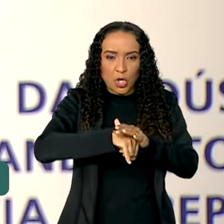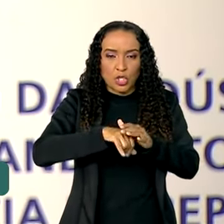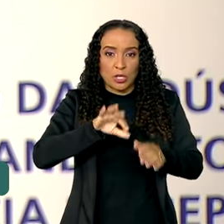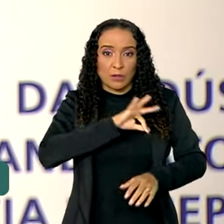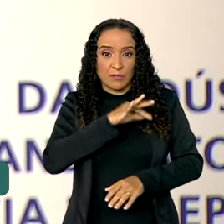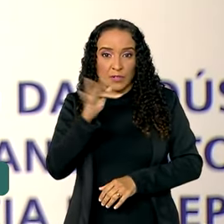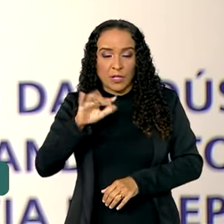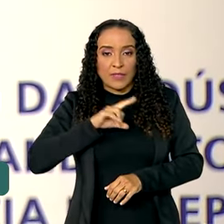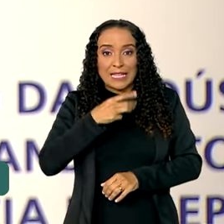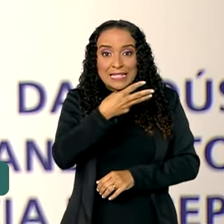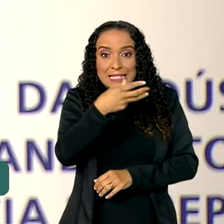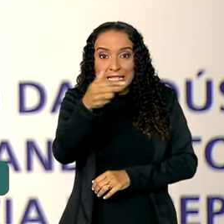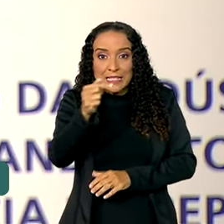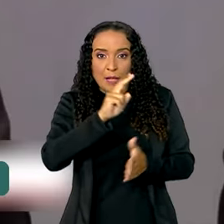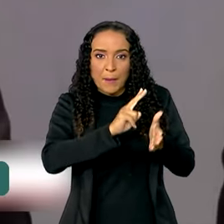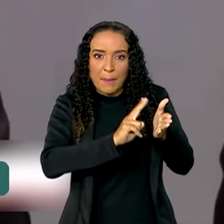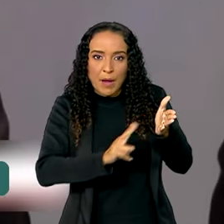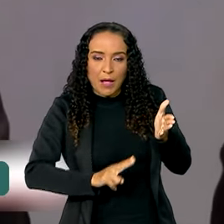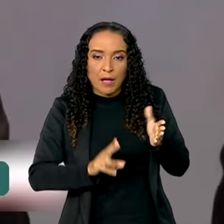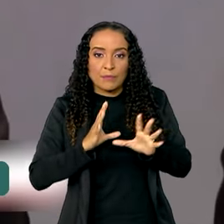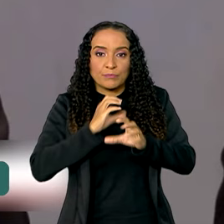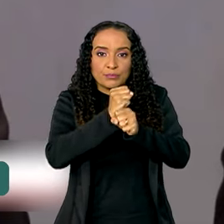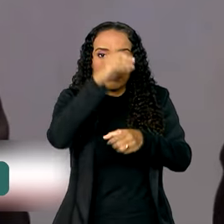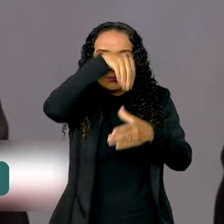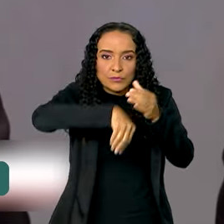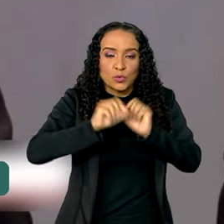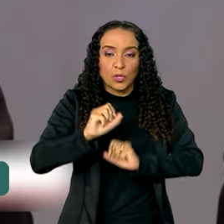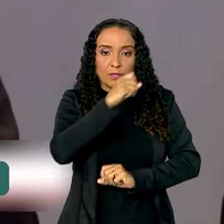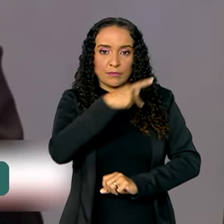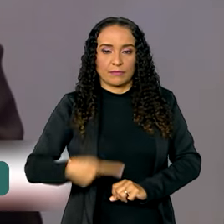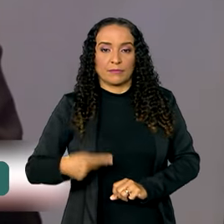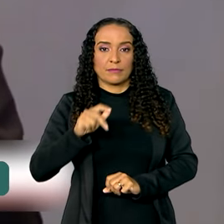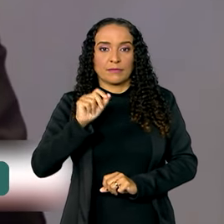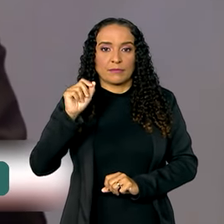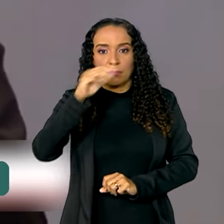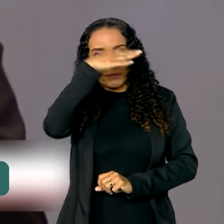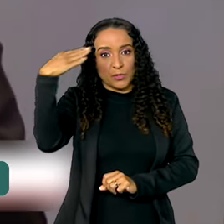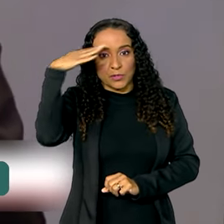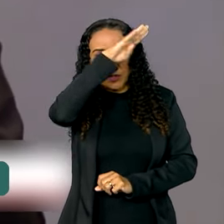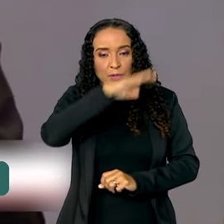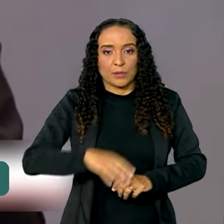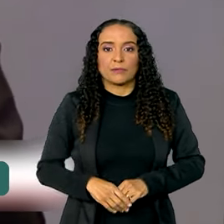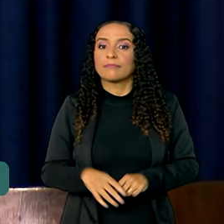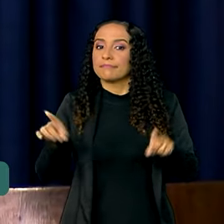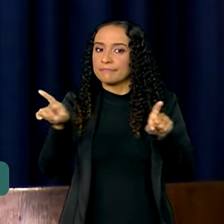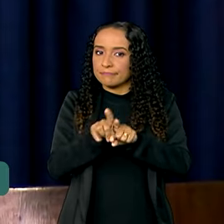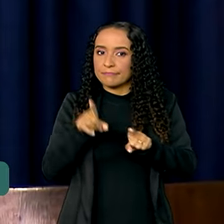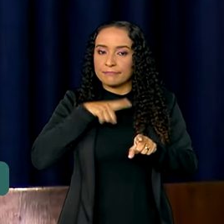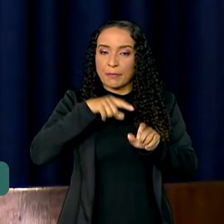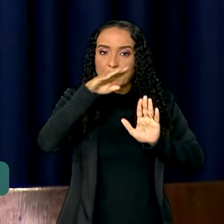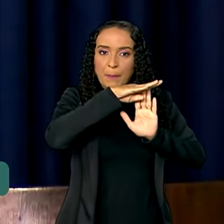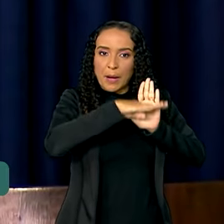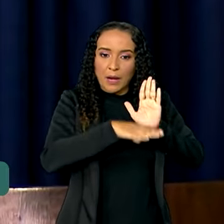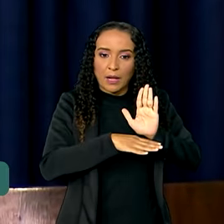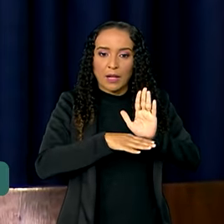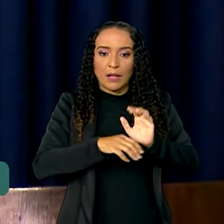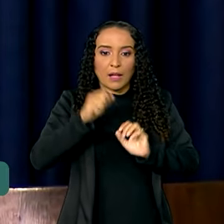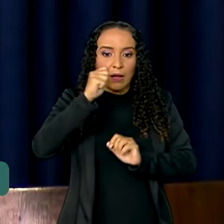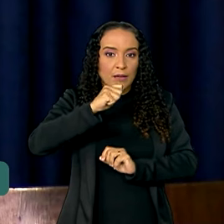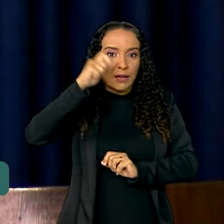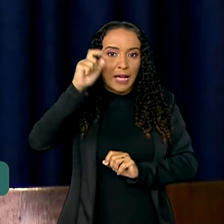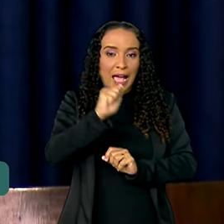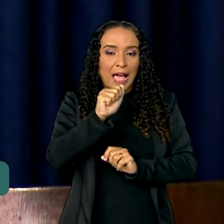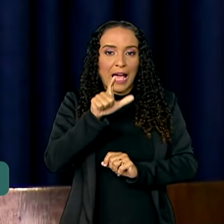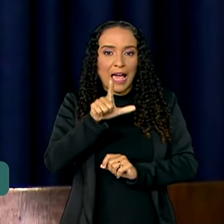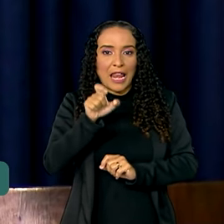tem 37 nomes, entre eles o do ex-presidente Bolsonaro. Também está na relação Alexandre